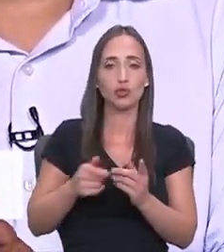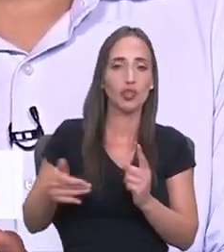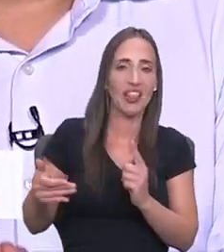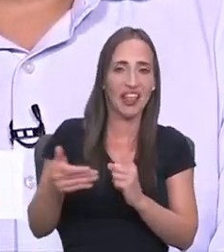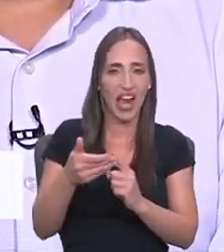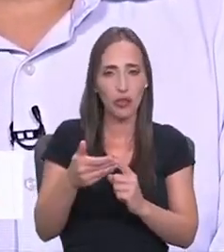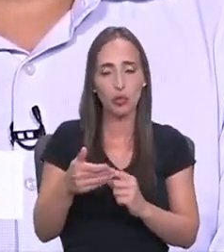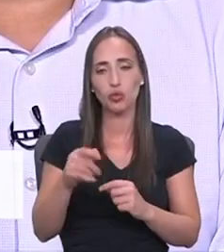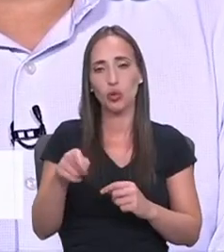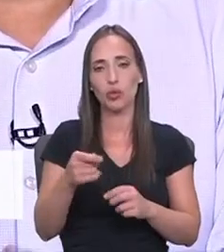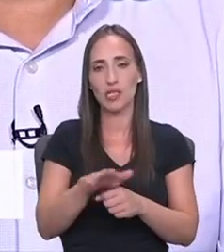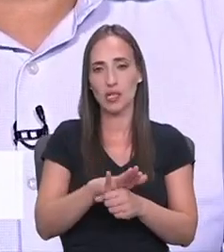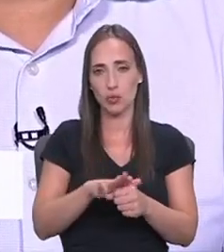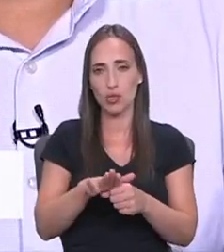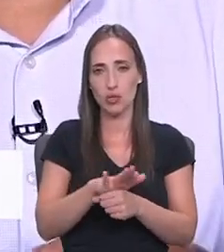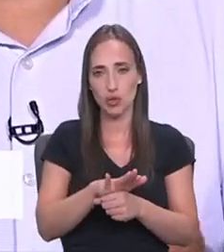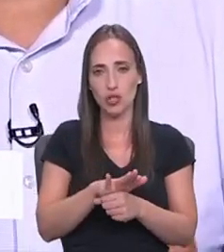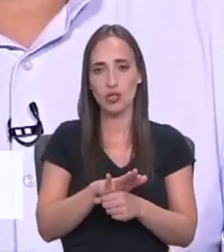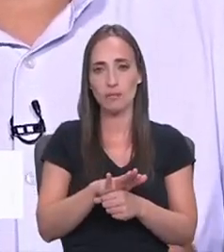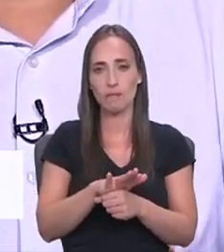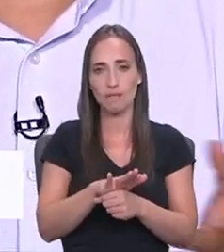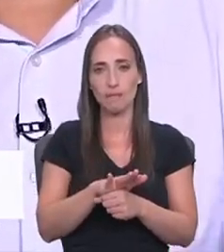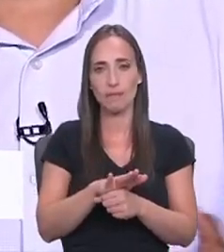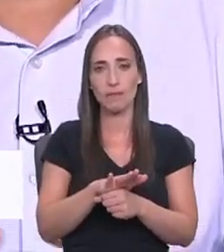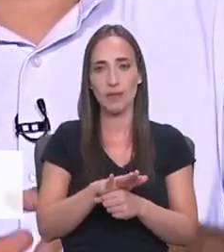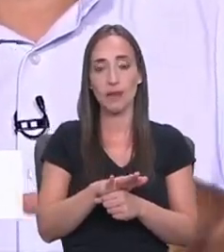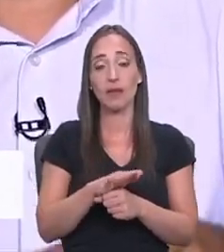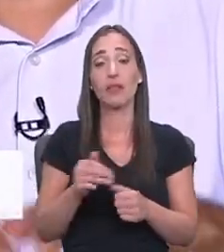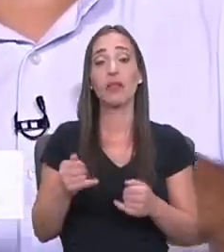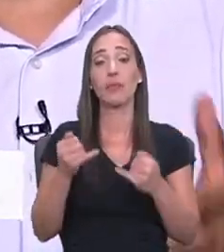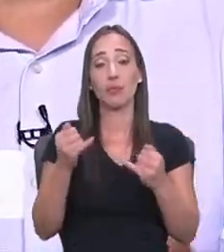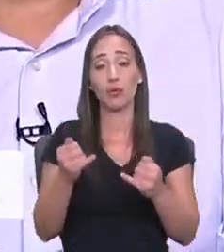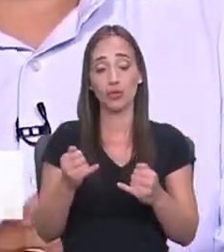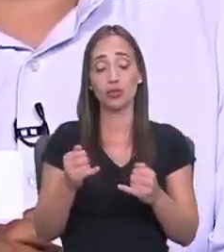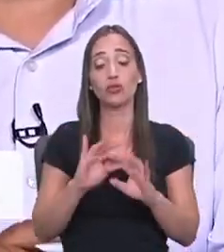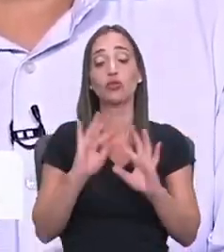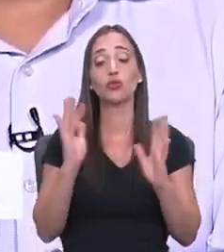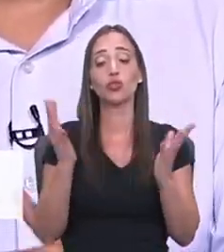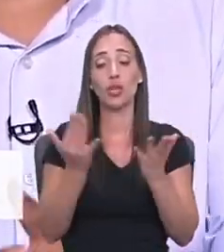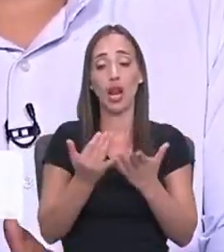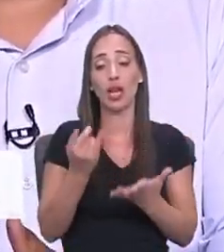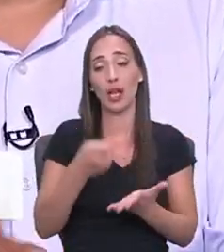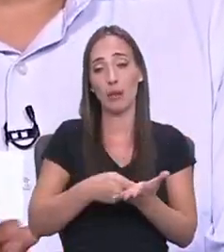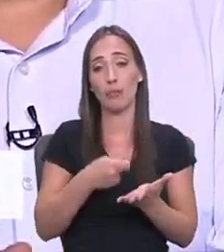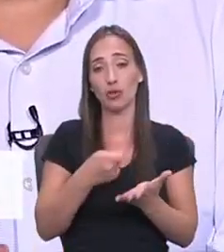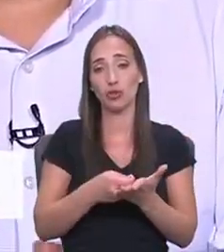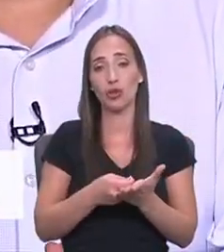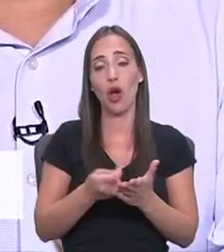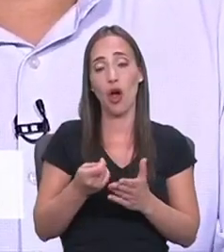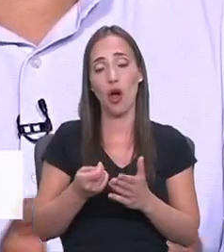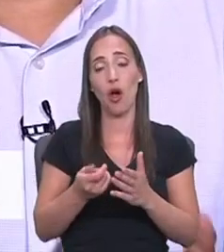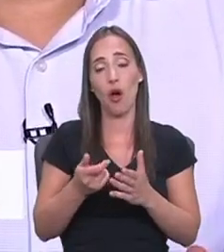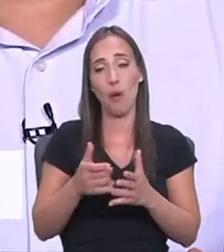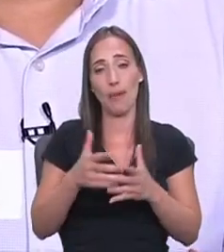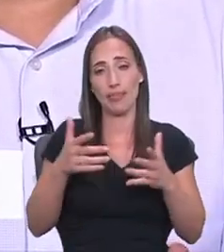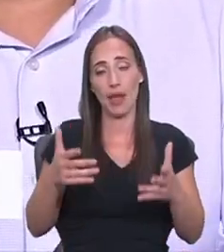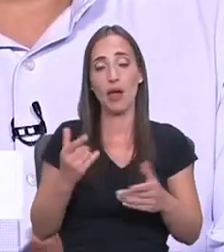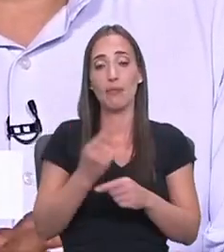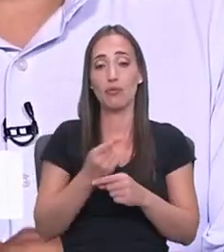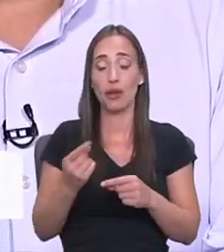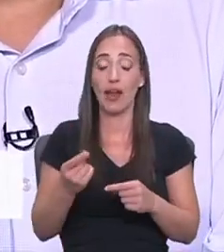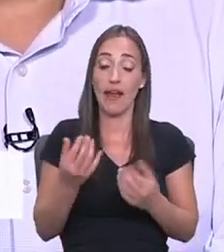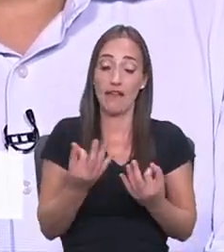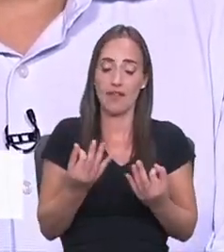situações eh é isso que leva depois é que a carga fiscal no geral acabe por subir porque se é verdade que se dá por um